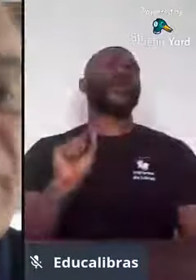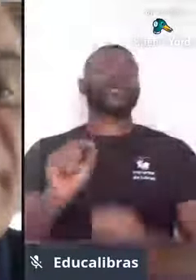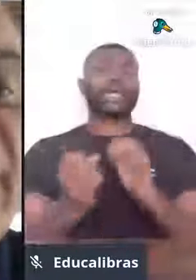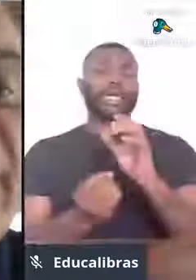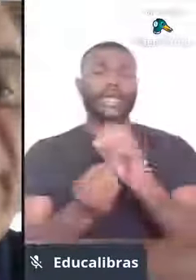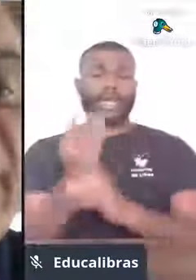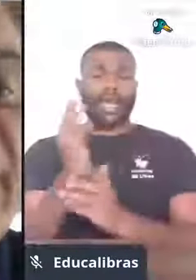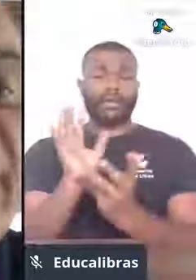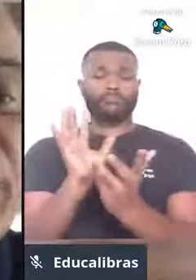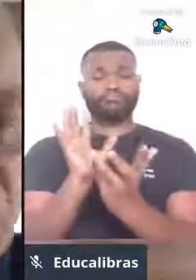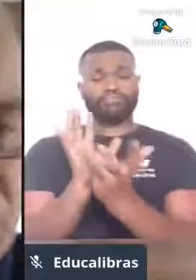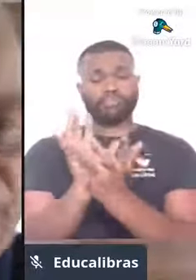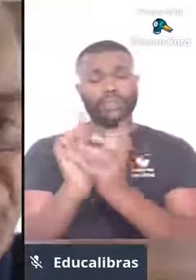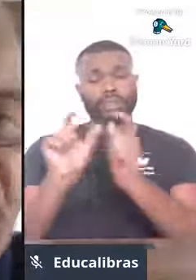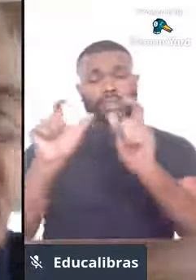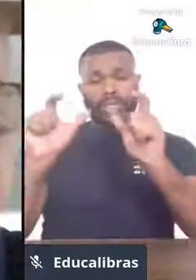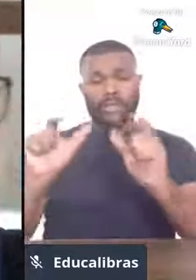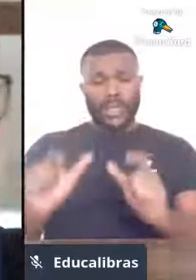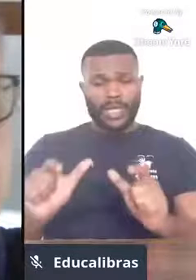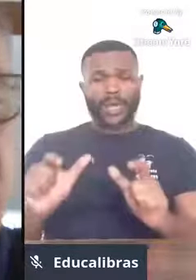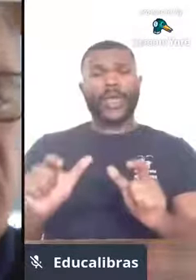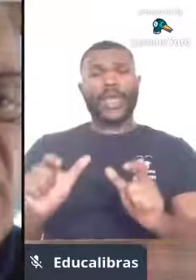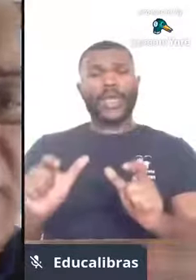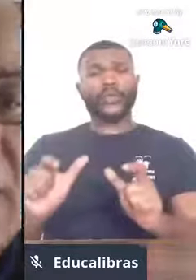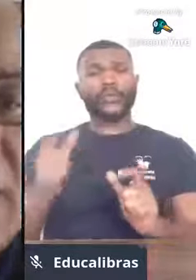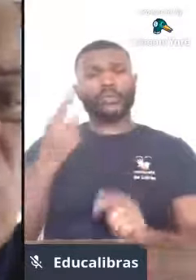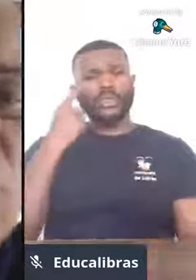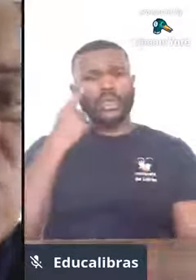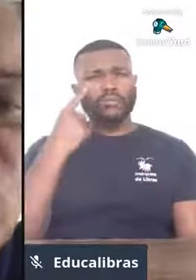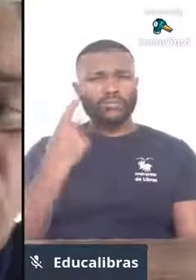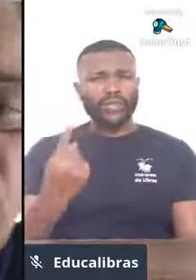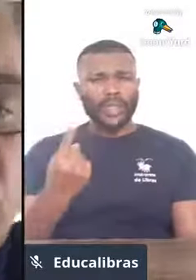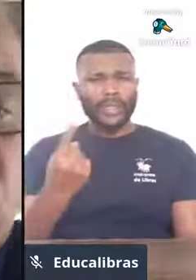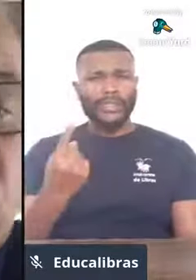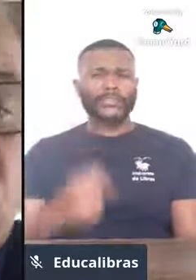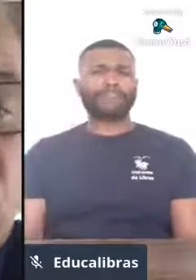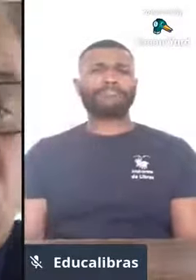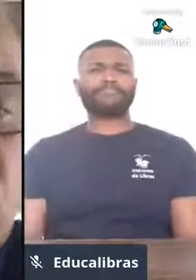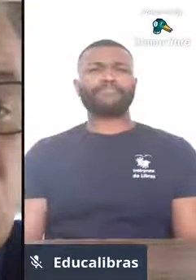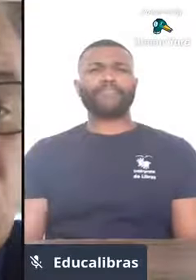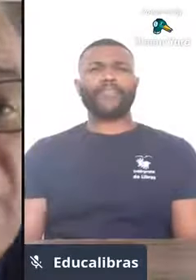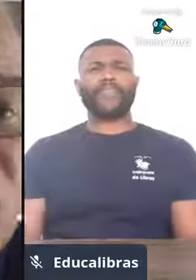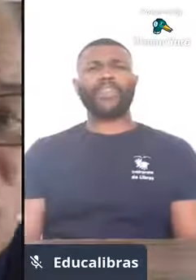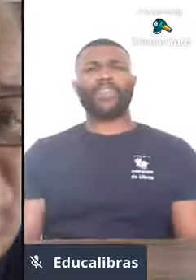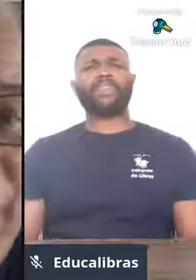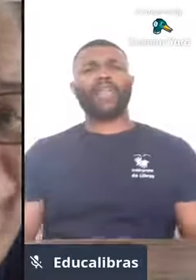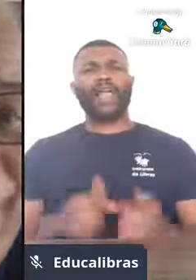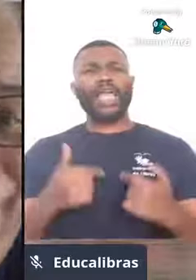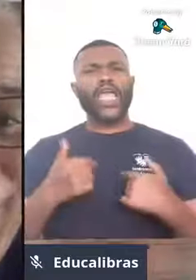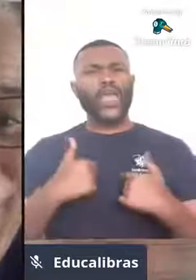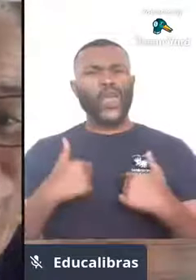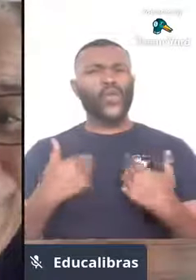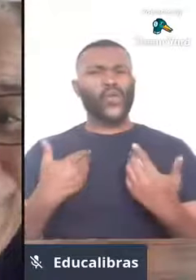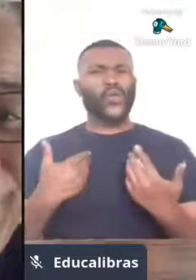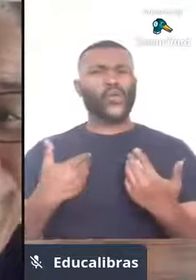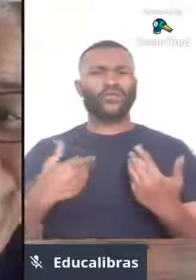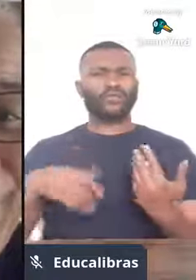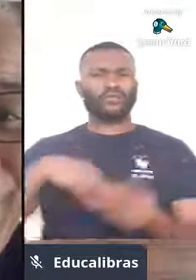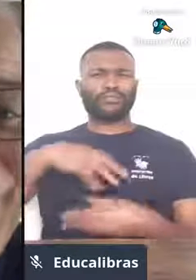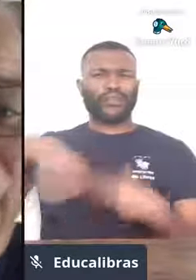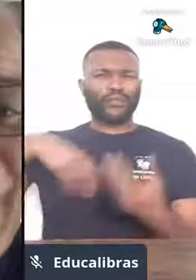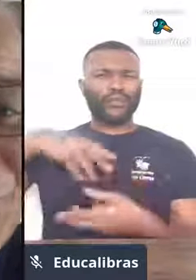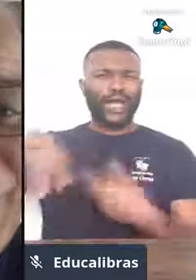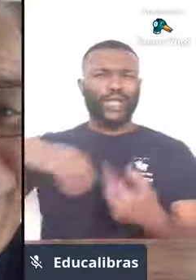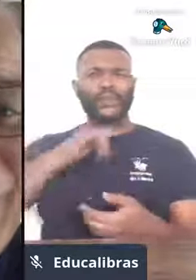departamento, escrever um departamento, né? E como eu sou muito desorganizado, eu escrevia uma página e